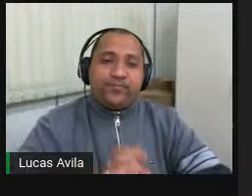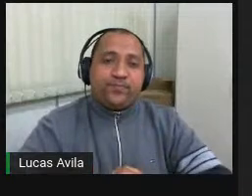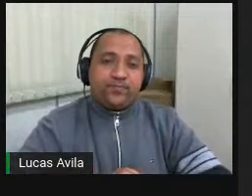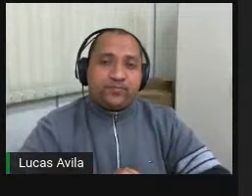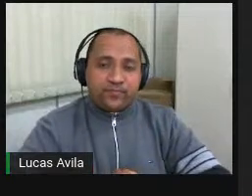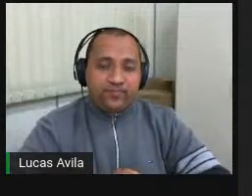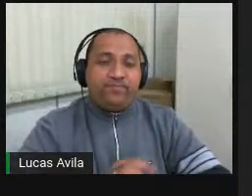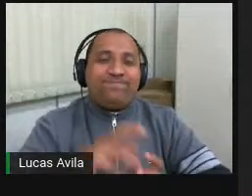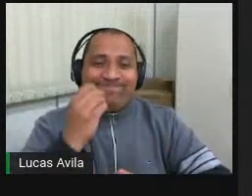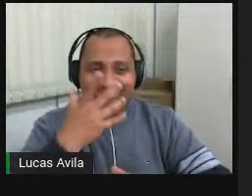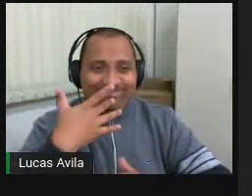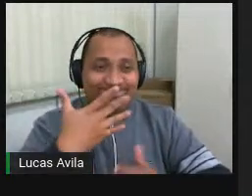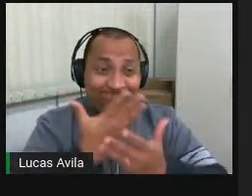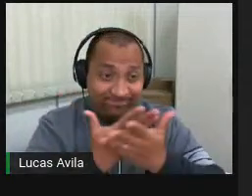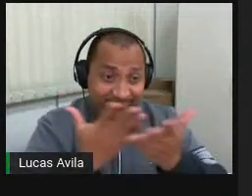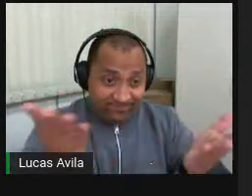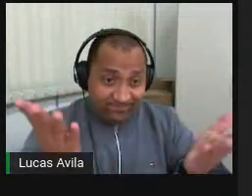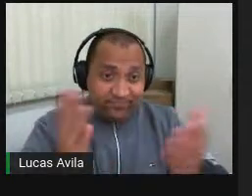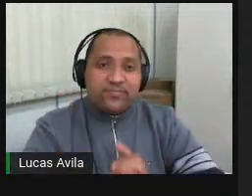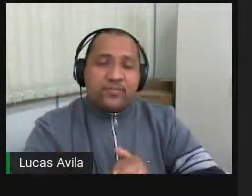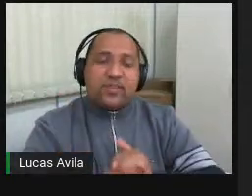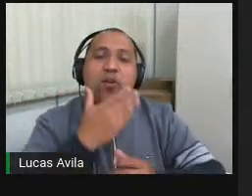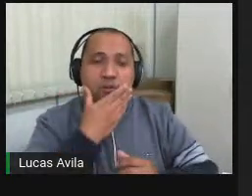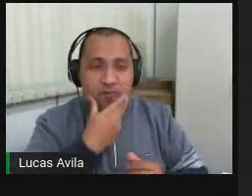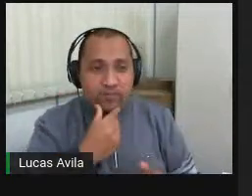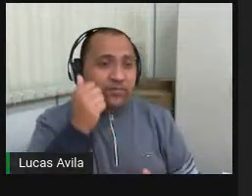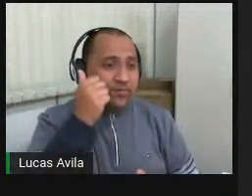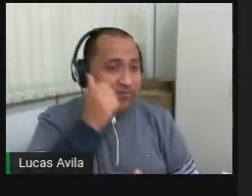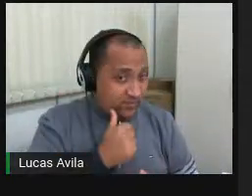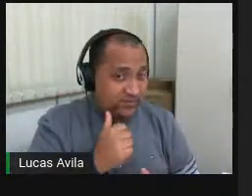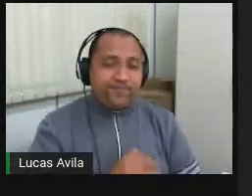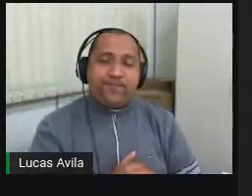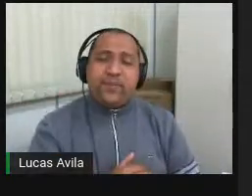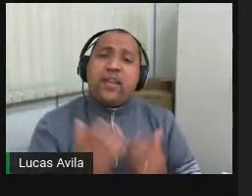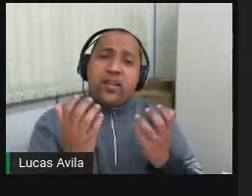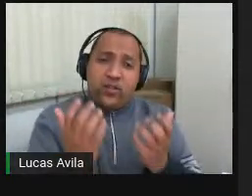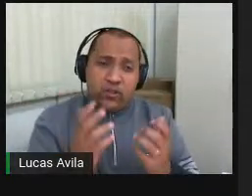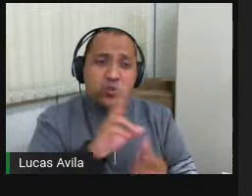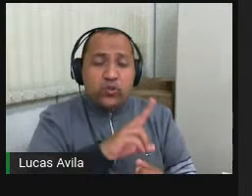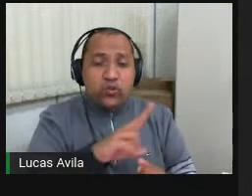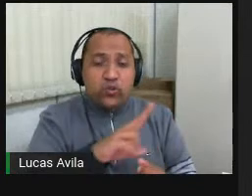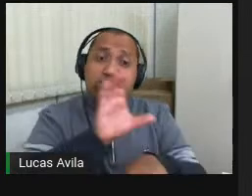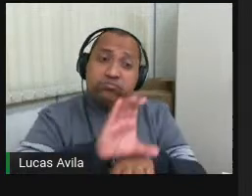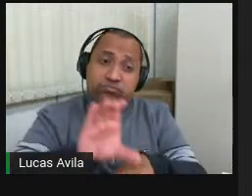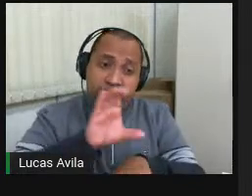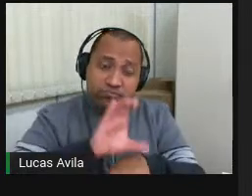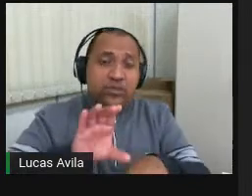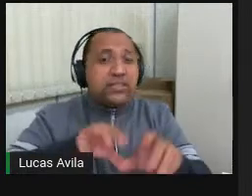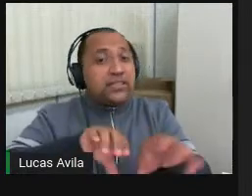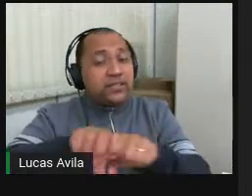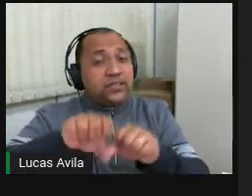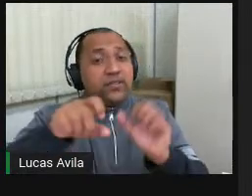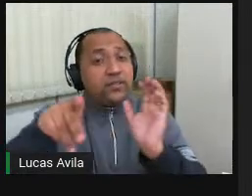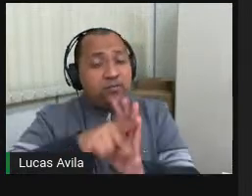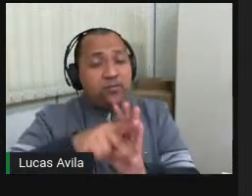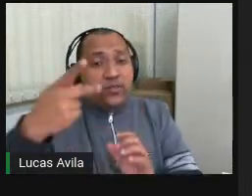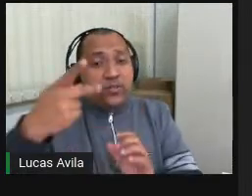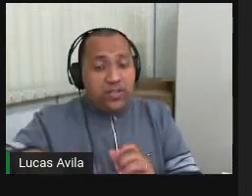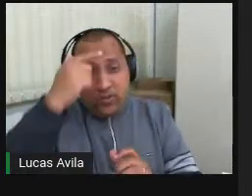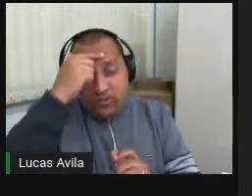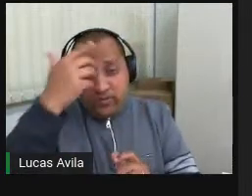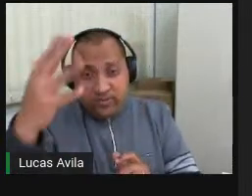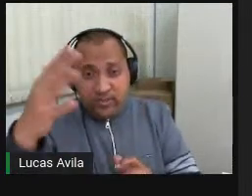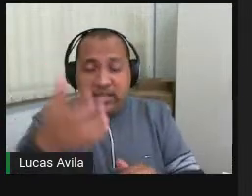Boa tarde a todos, senhoras e senhores. Quero, em nome do curso de graduação da Universidade Federal do Pampa,